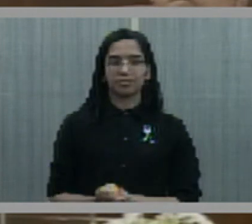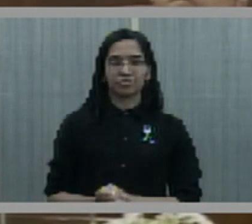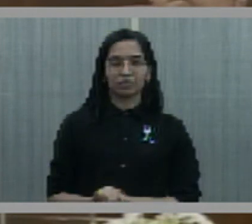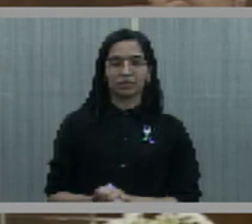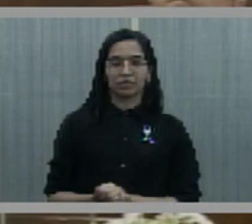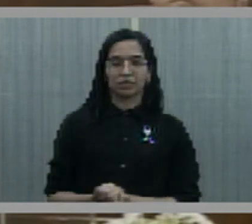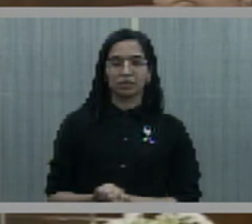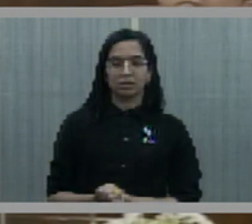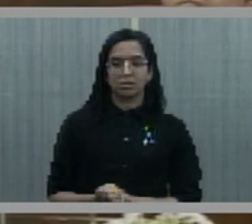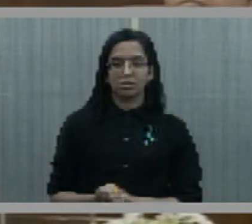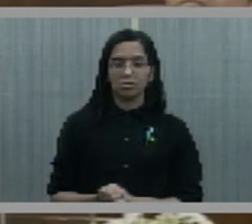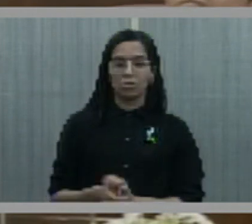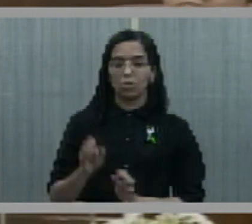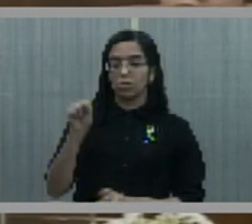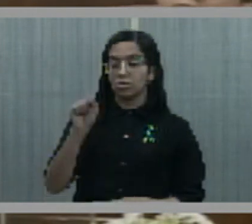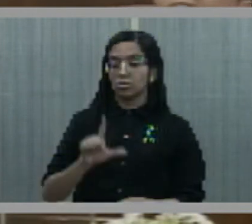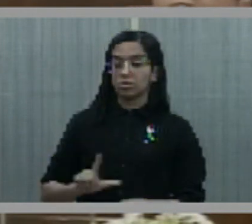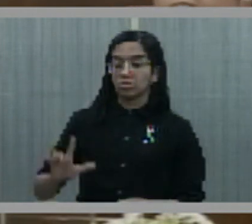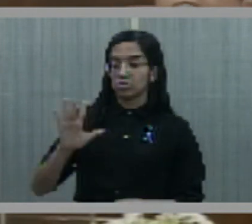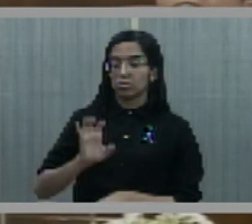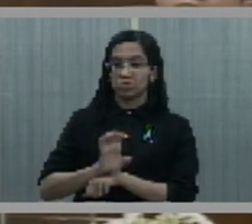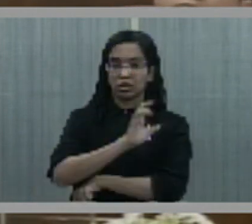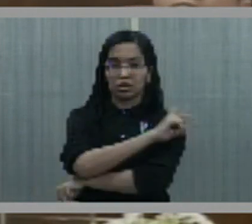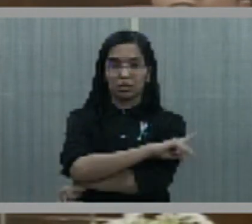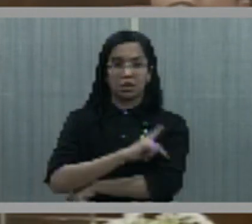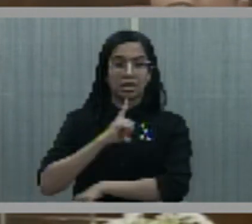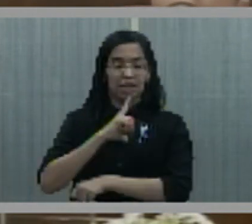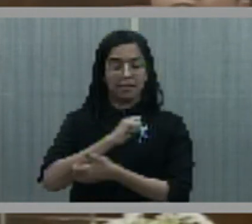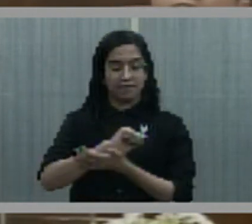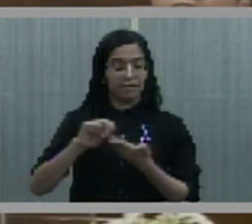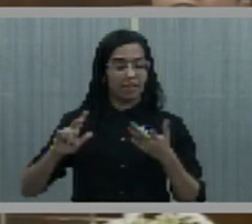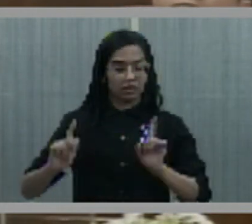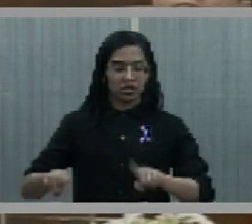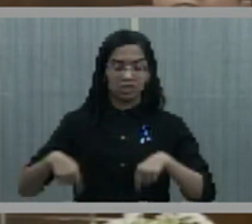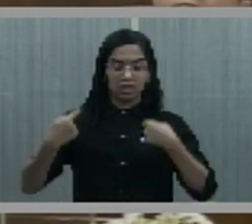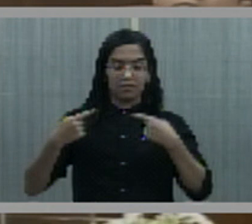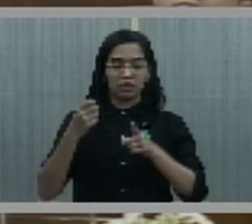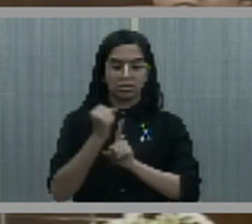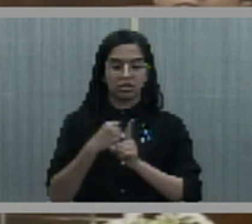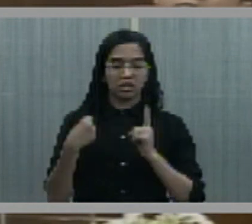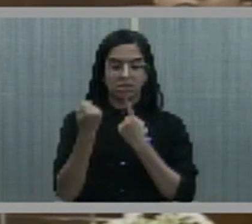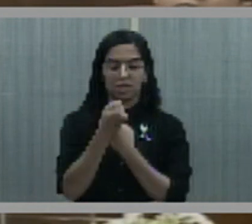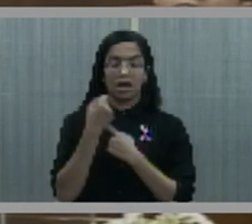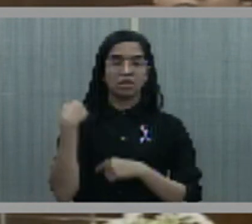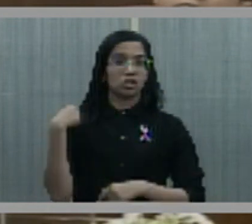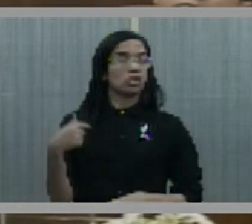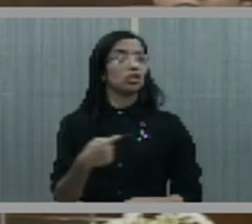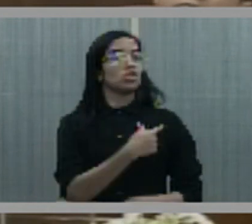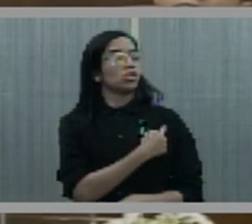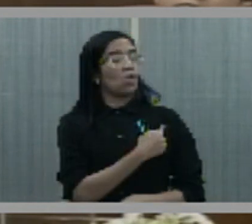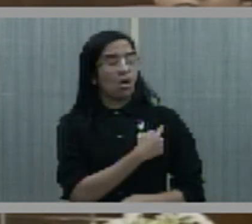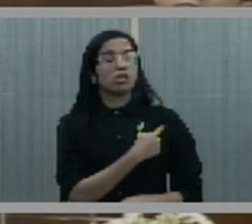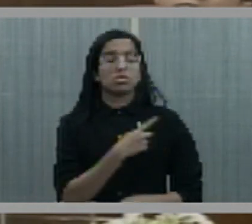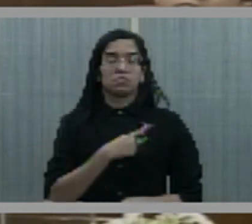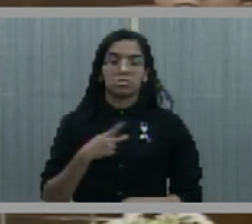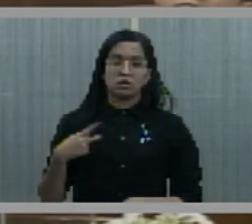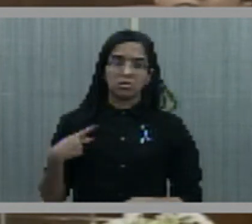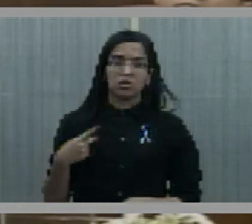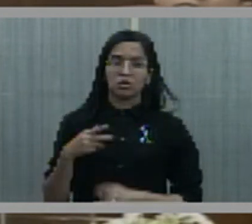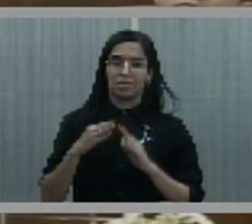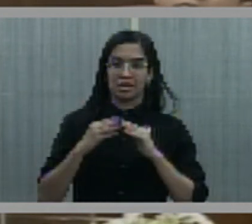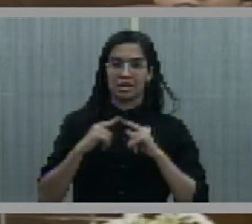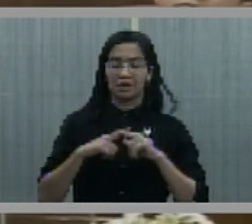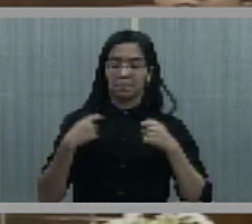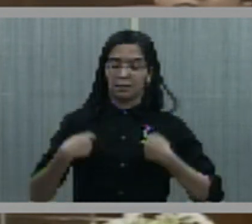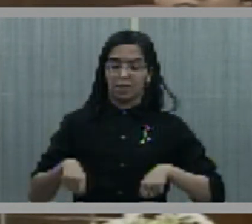do Piauí enfrenta ainda muitas situações sociais e pastorais que exigem de nós, pastores da igreja, uma redobrada